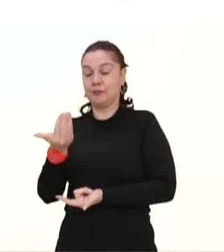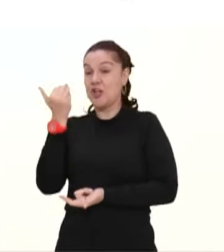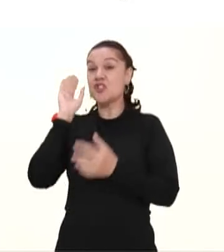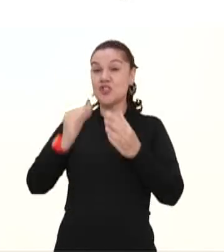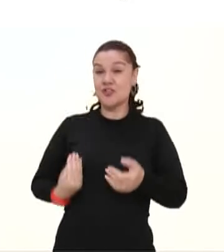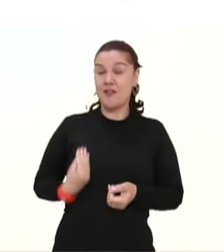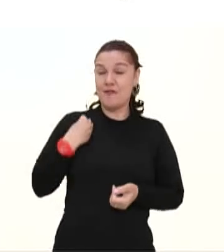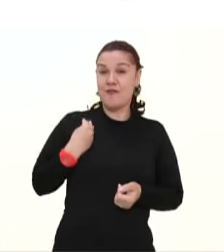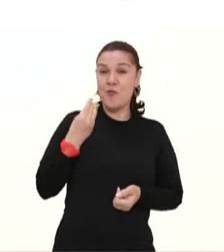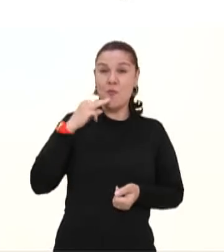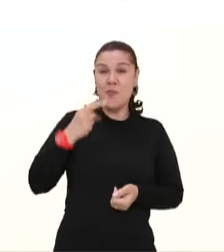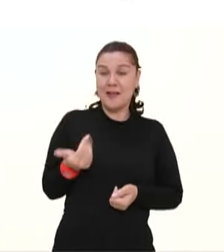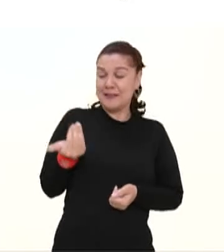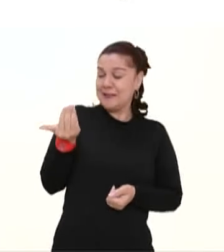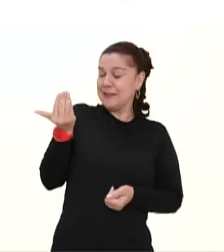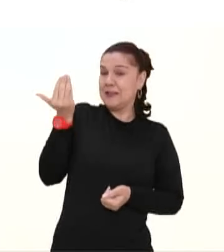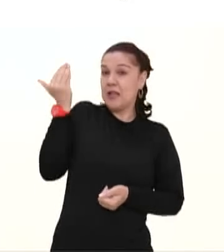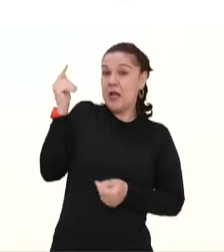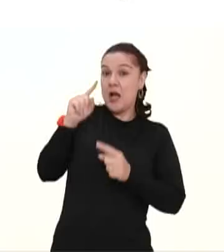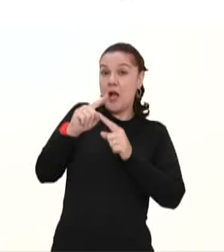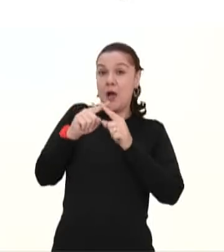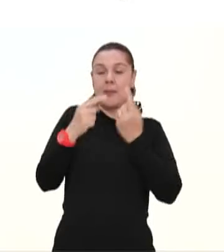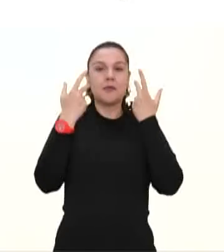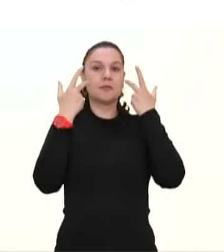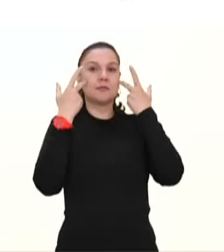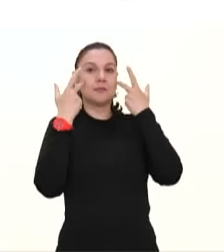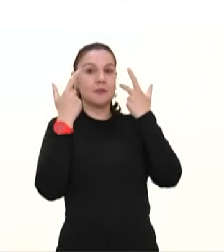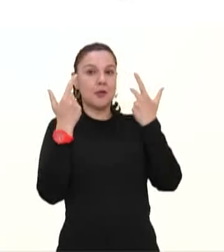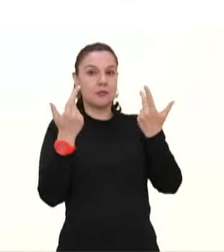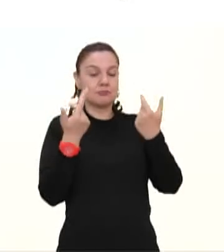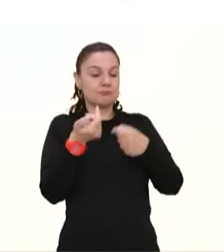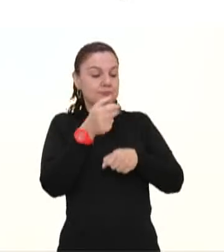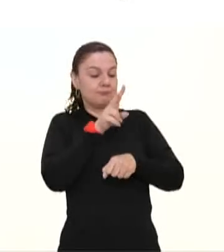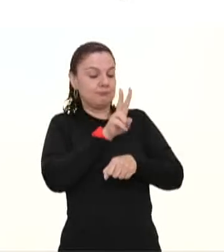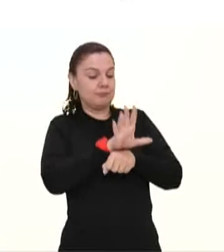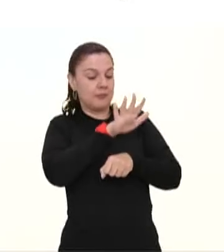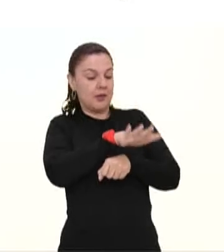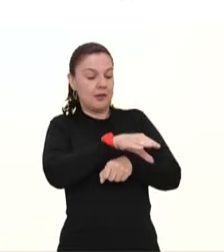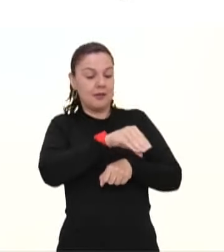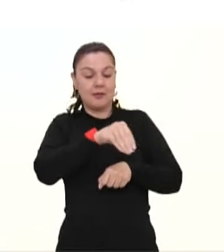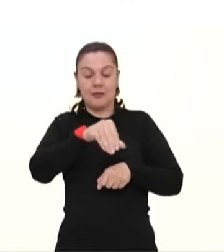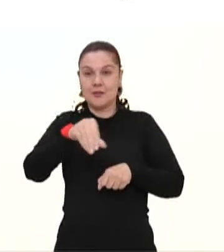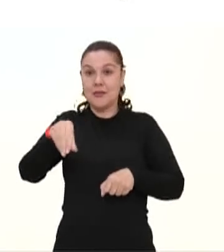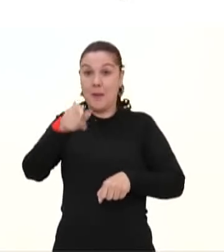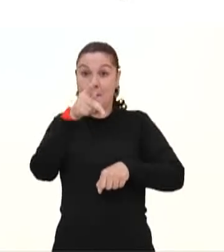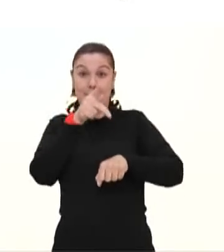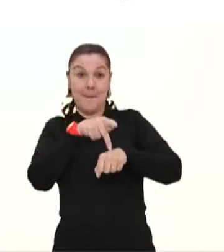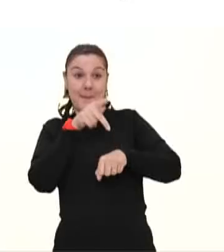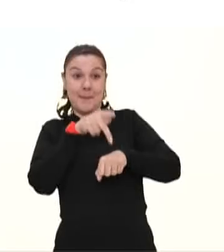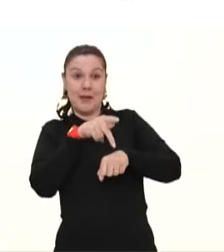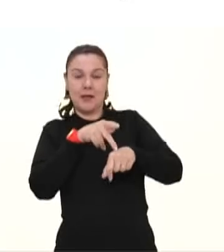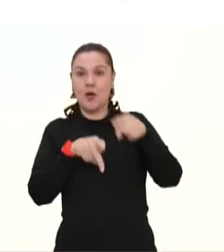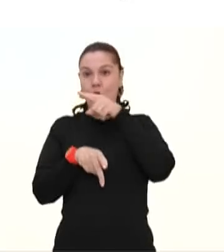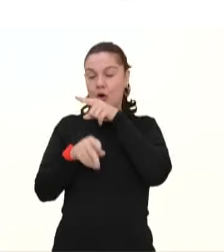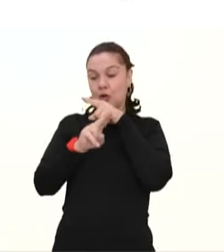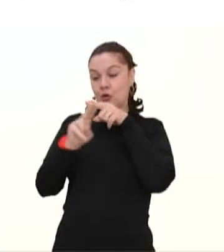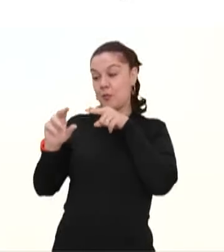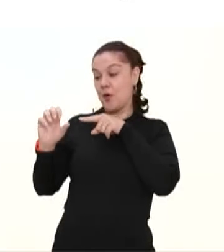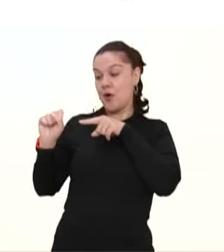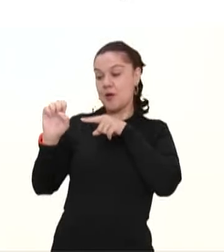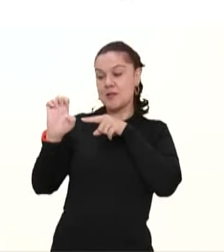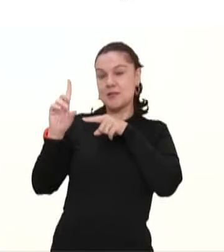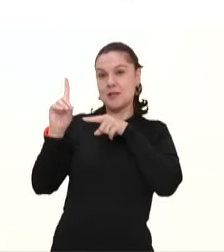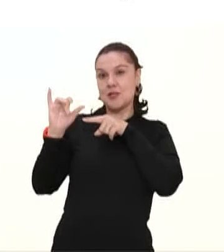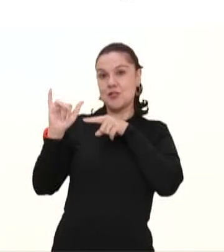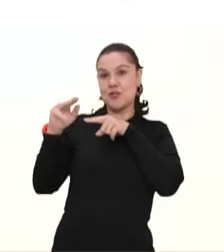anos no nosso planeta, mas que foram naturalmente preservados em rochas sedimentares,